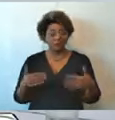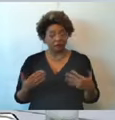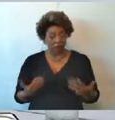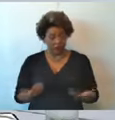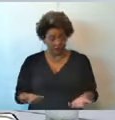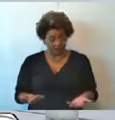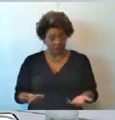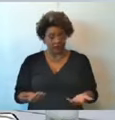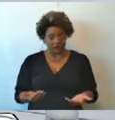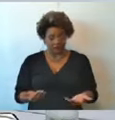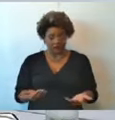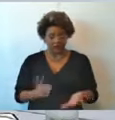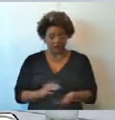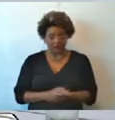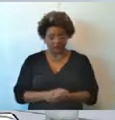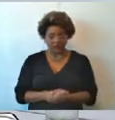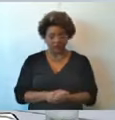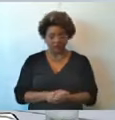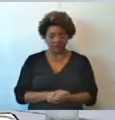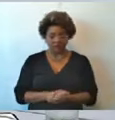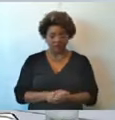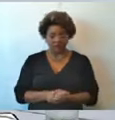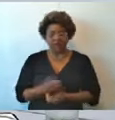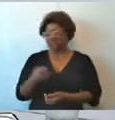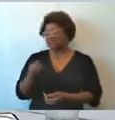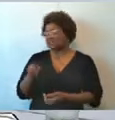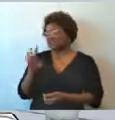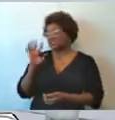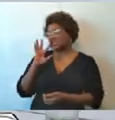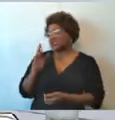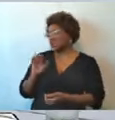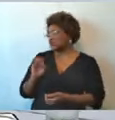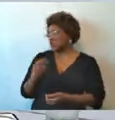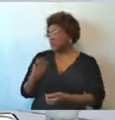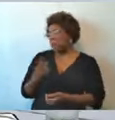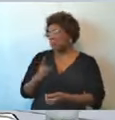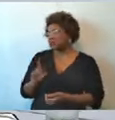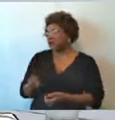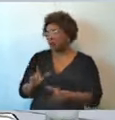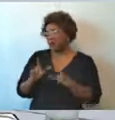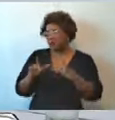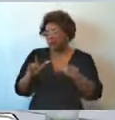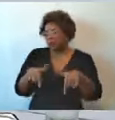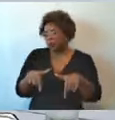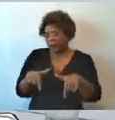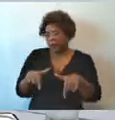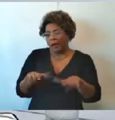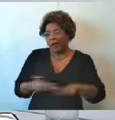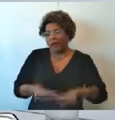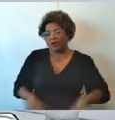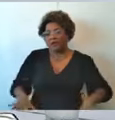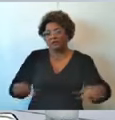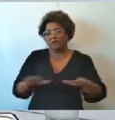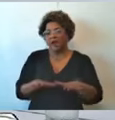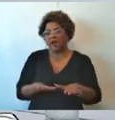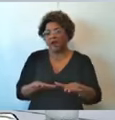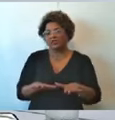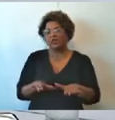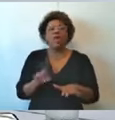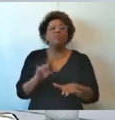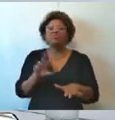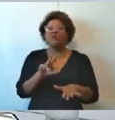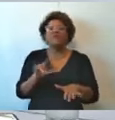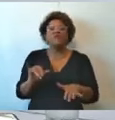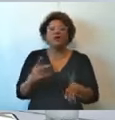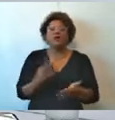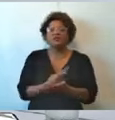independente de acharem ou não espaço, se não acharem espaço, se for esse veredito, não rolou a faixa azul, nós não